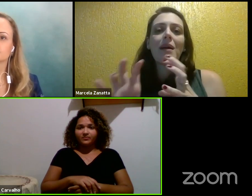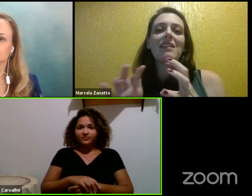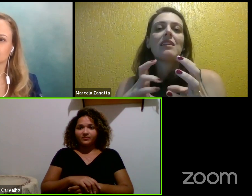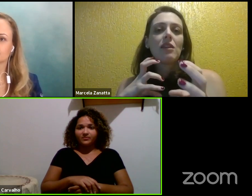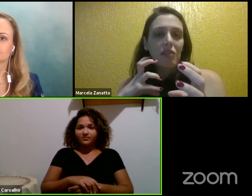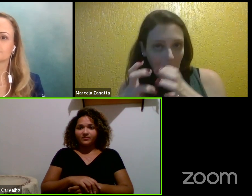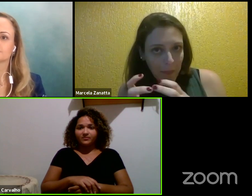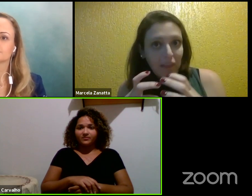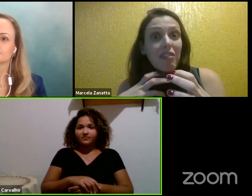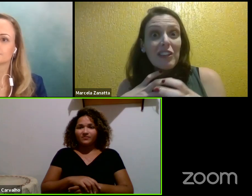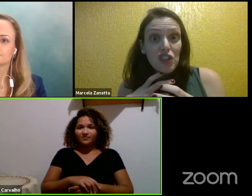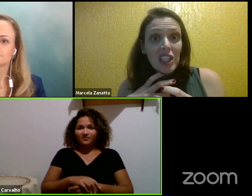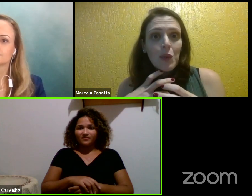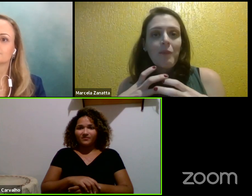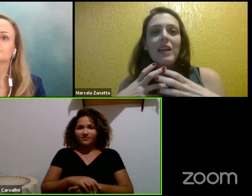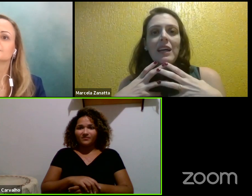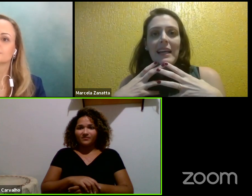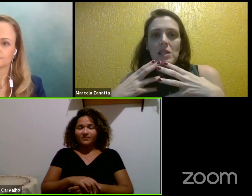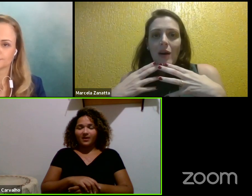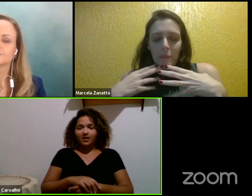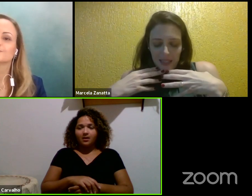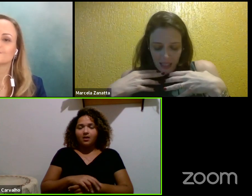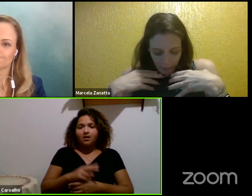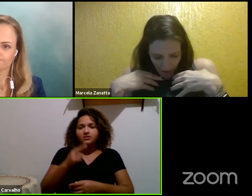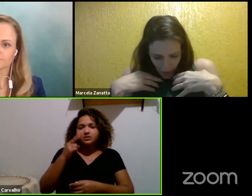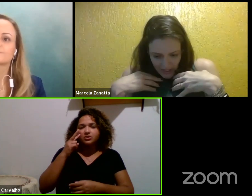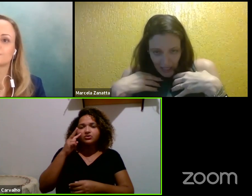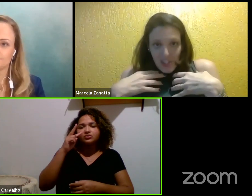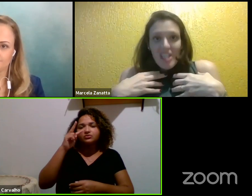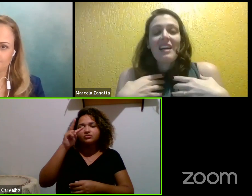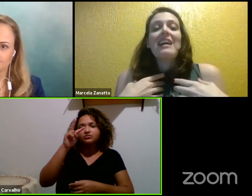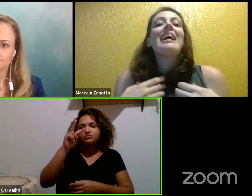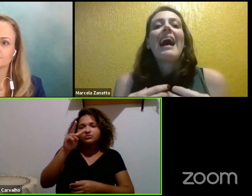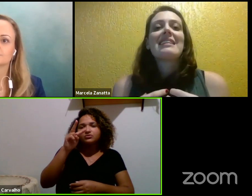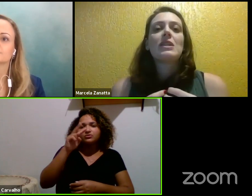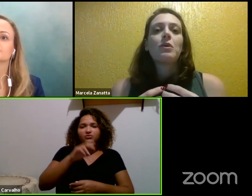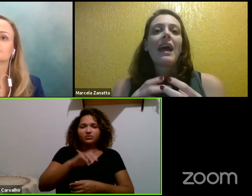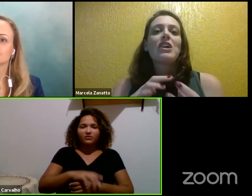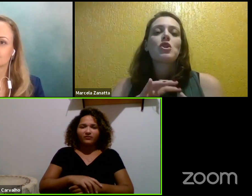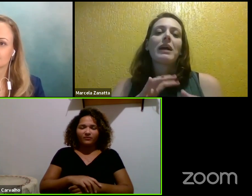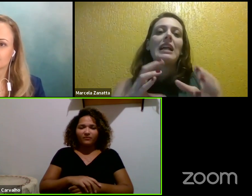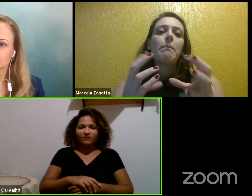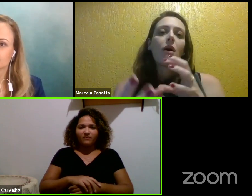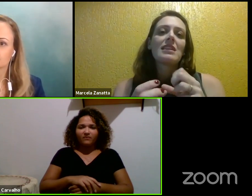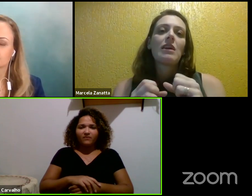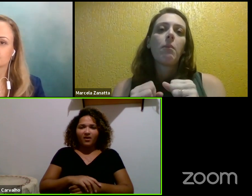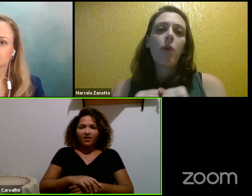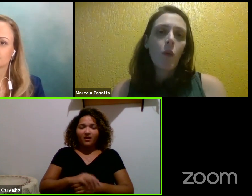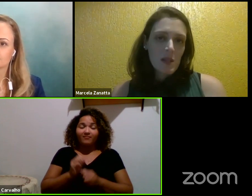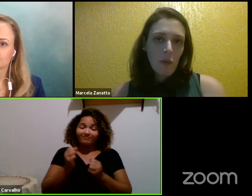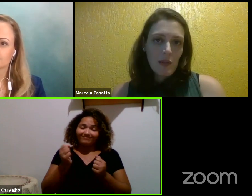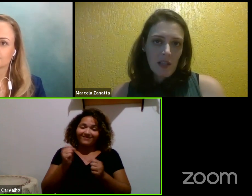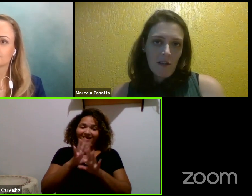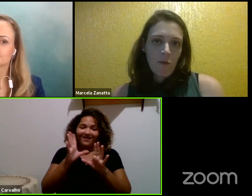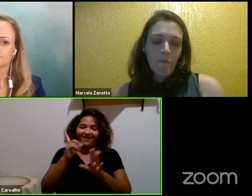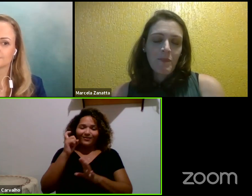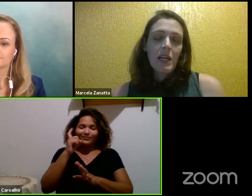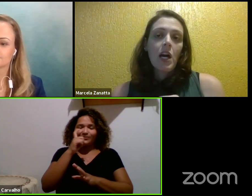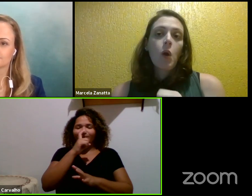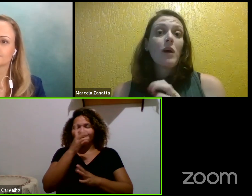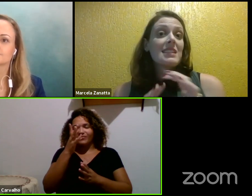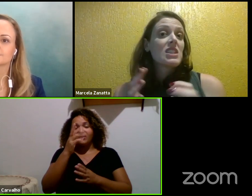é um bebê tentando ficar bem fletido, quer dizer, com a cabecinha bem encostadinha, assim, no queixo, para que ele possa ter um bom